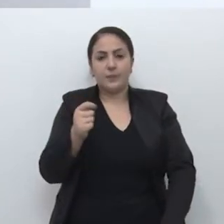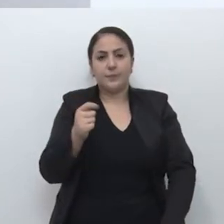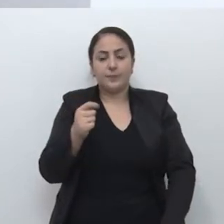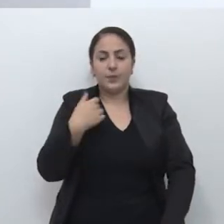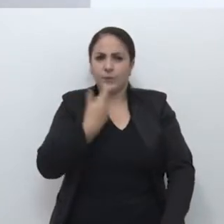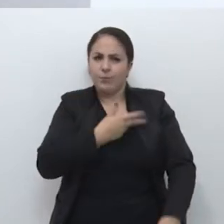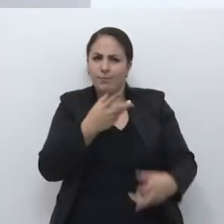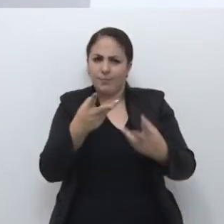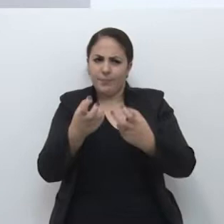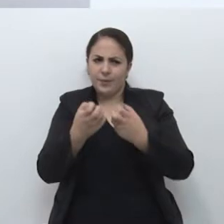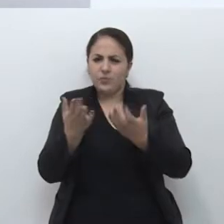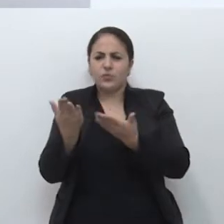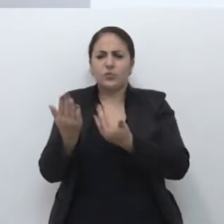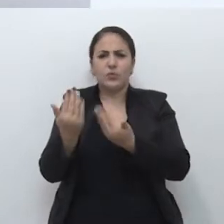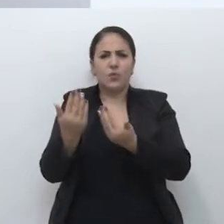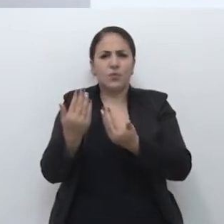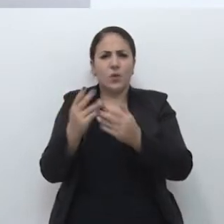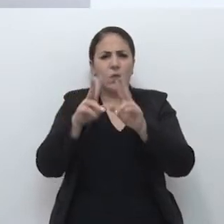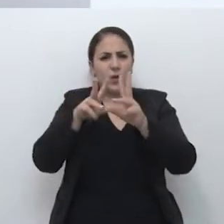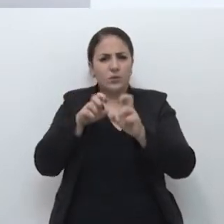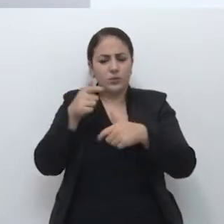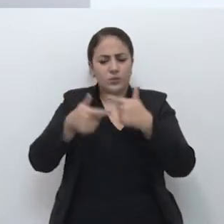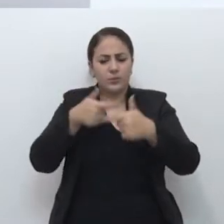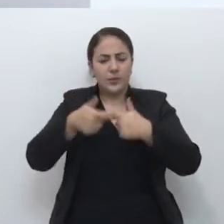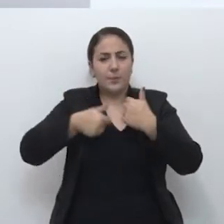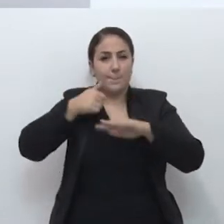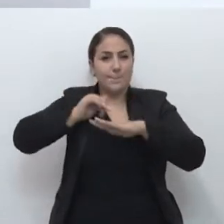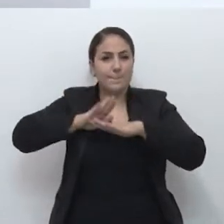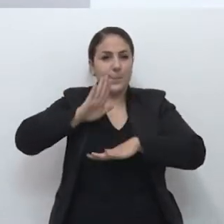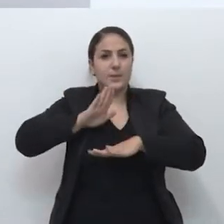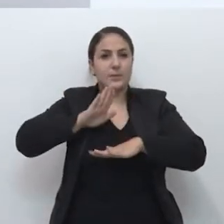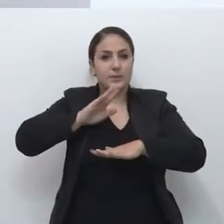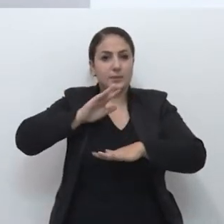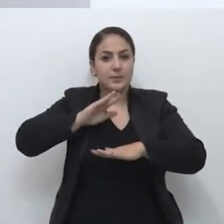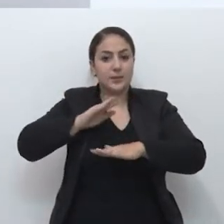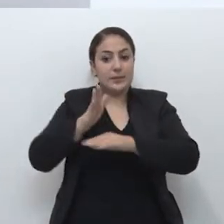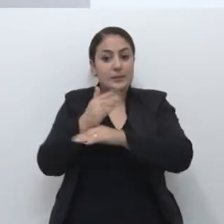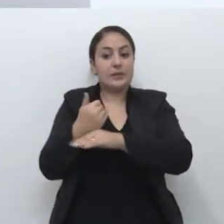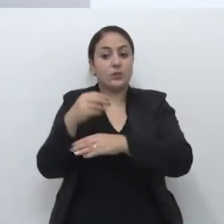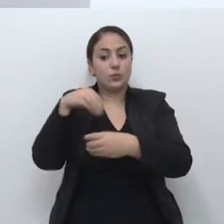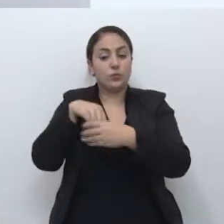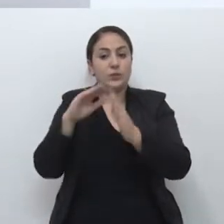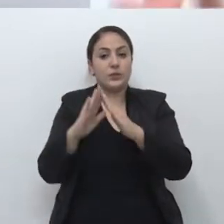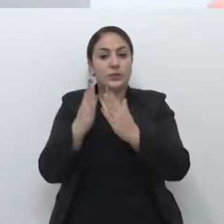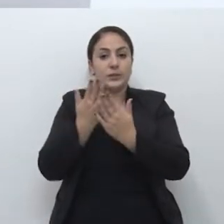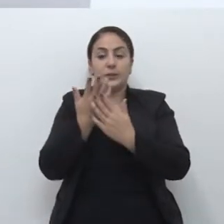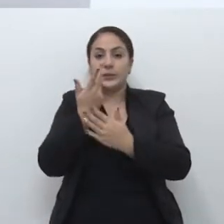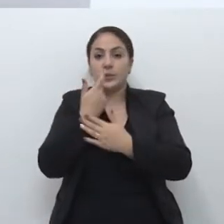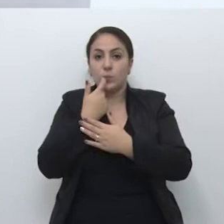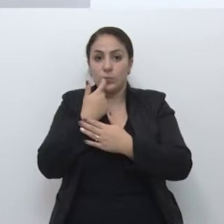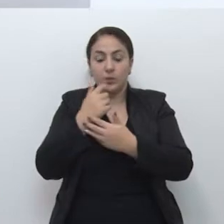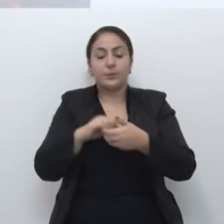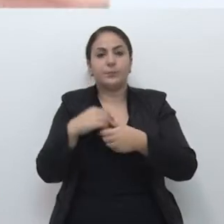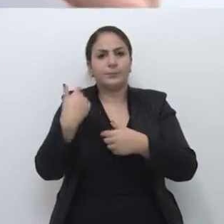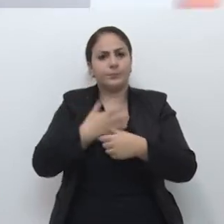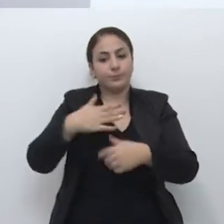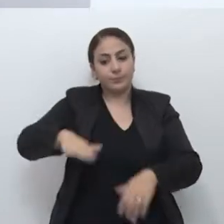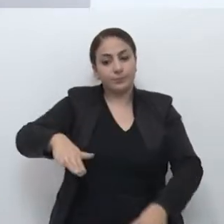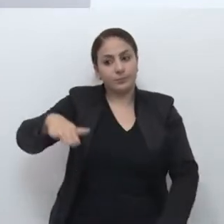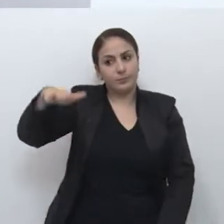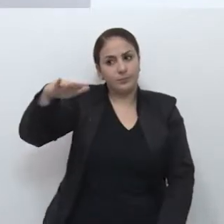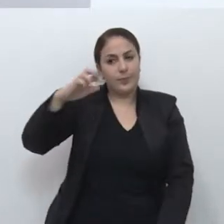a juventude, os temas sendo trabalhados de forma mais cedo com as crianças, elas crescem com outra perspectiva, com